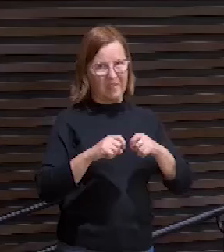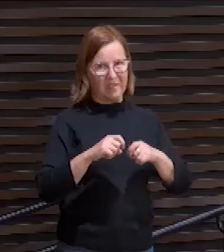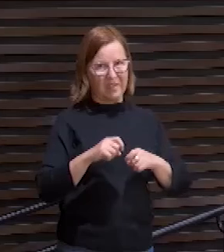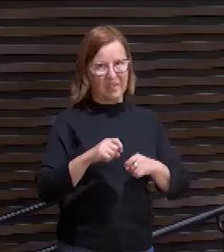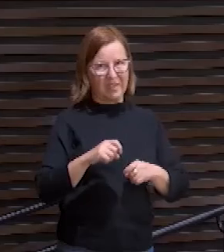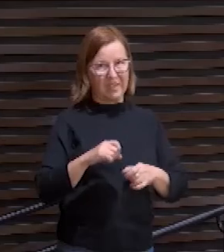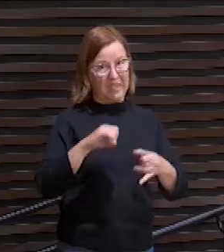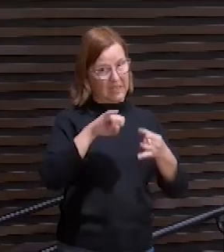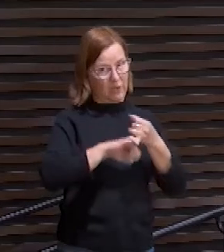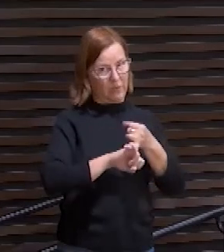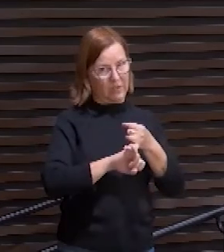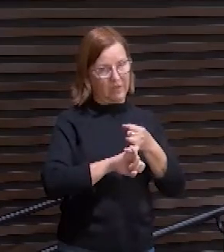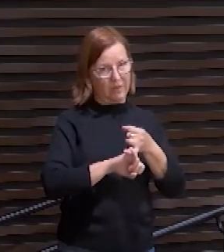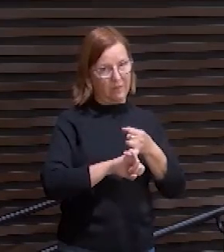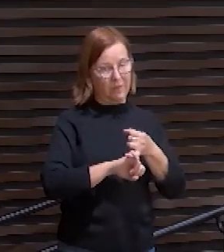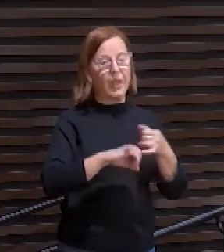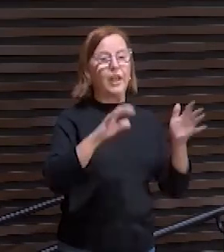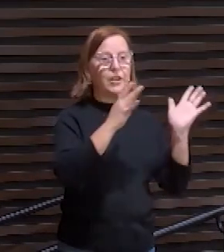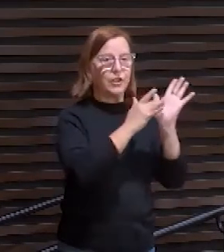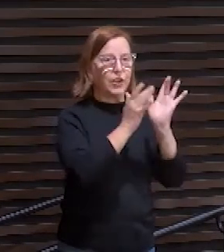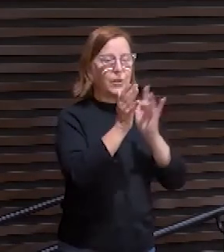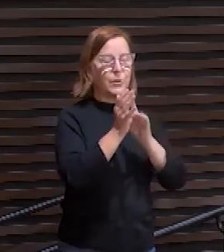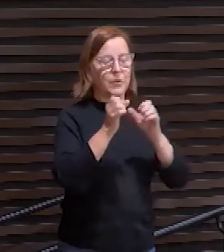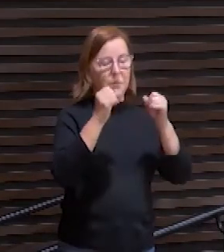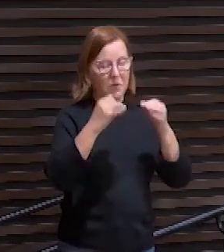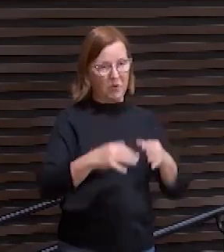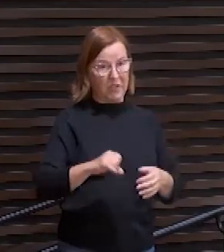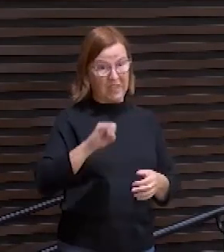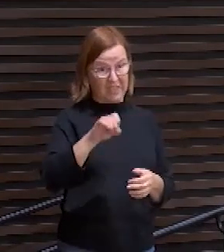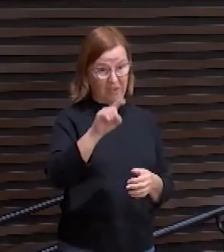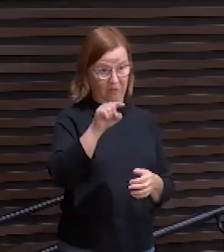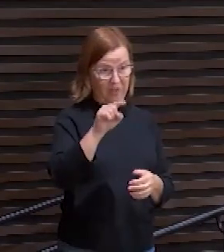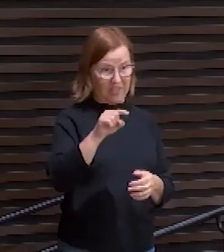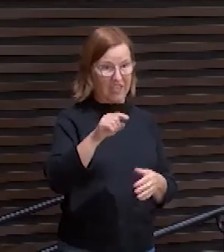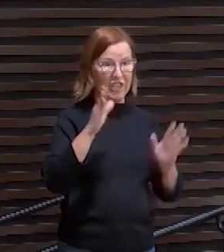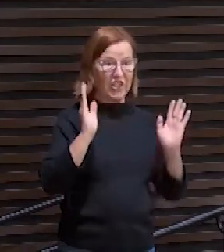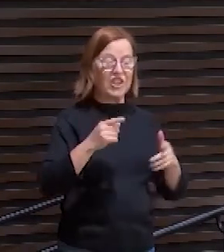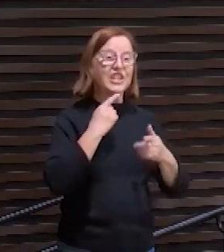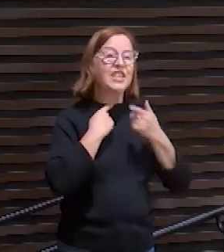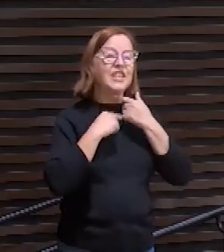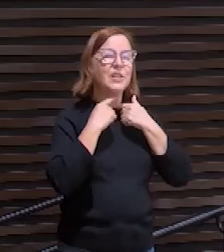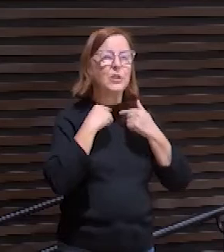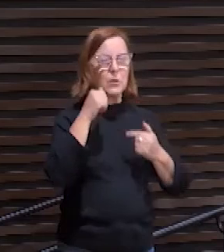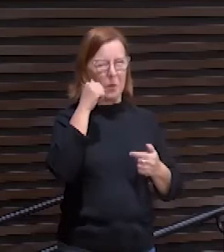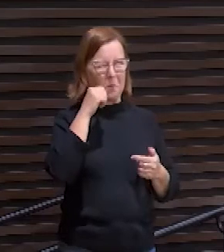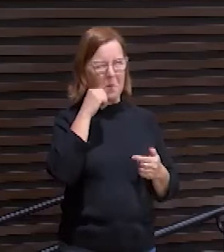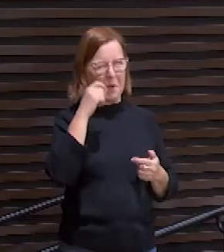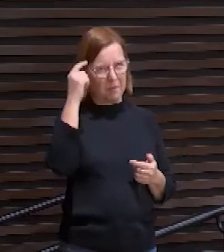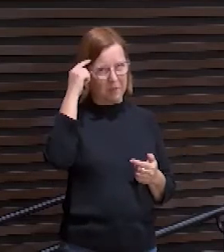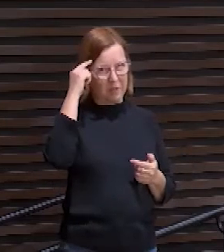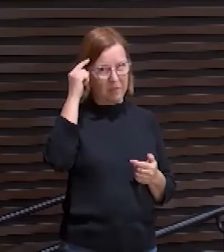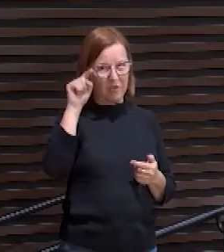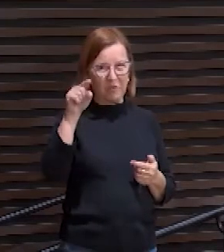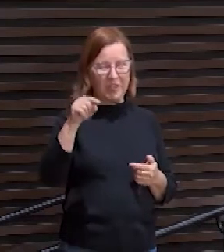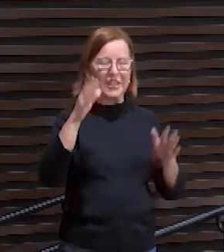Porque Jesus explicou, se você já pensou, se você já desejou em pensamento, você já adulterou com ela.